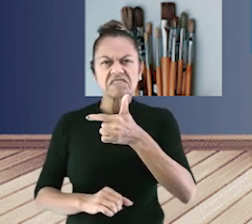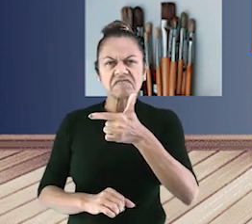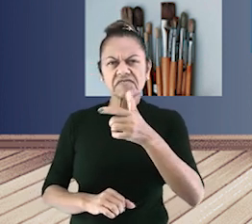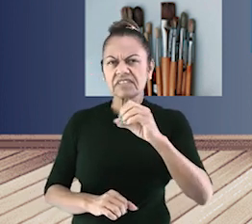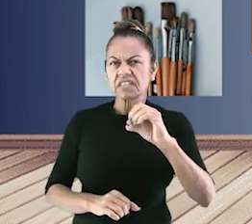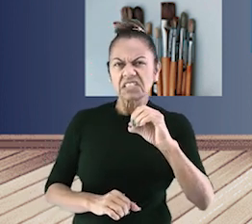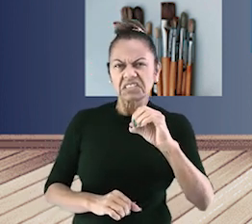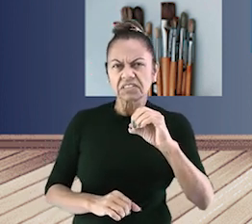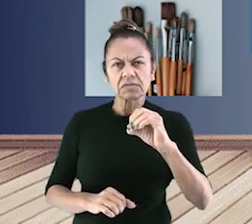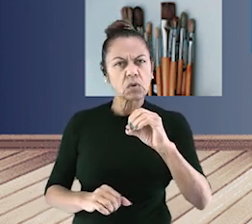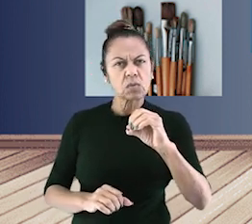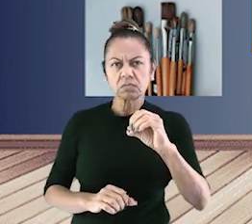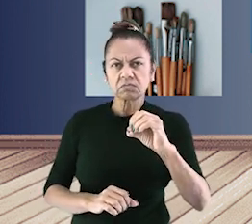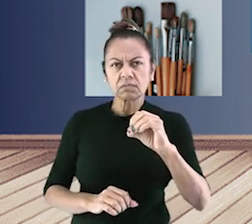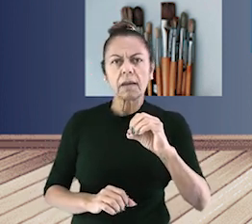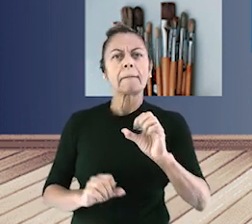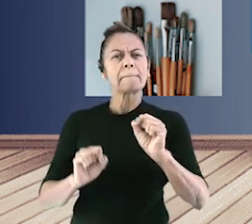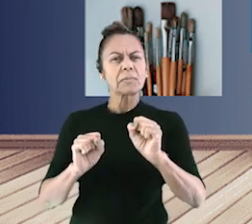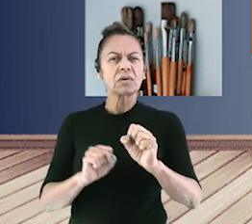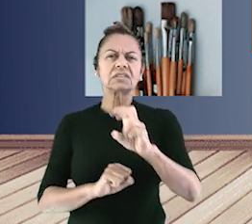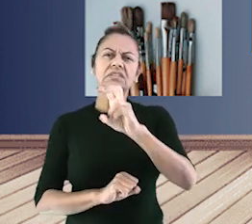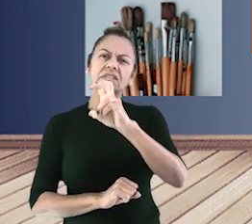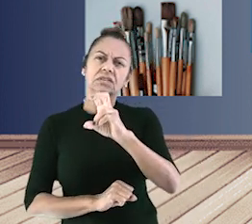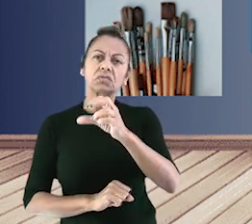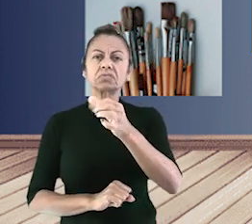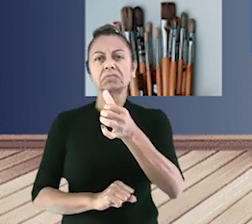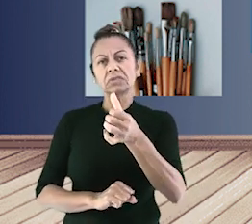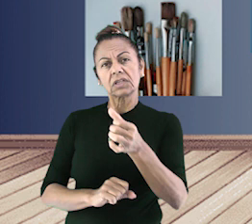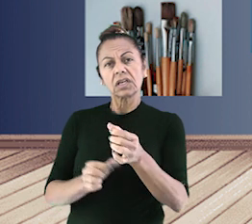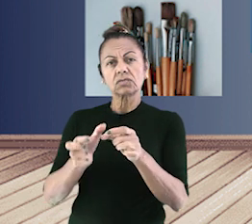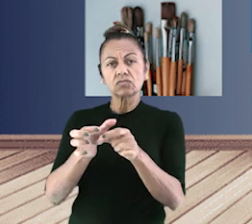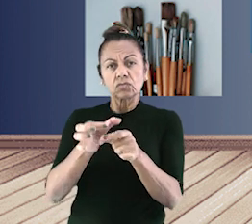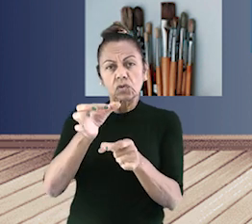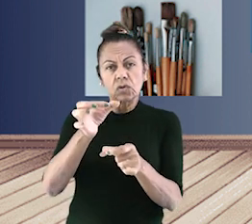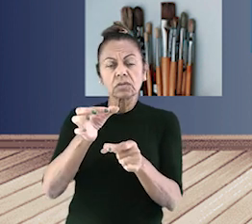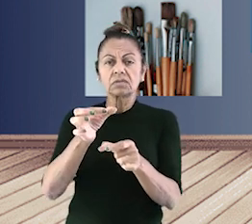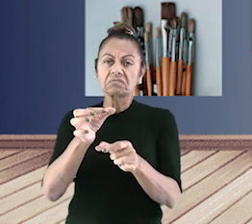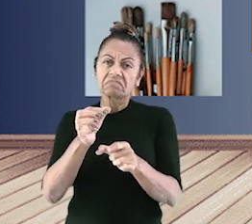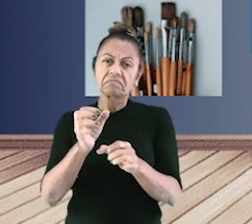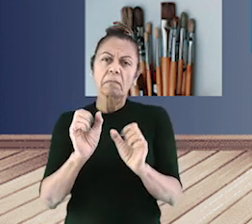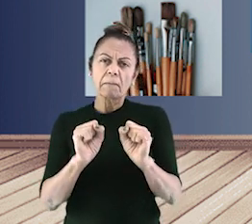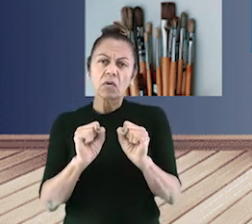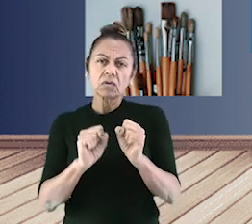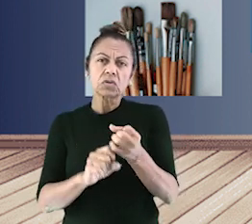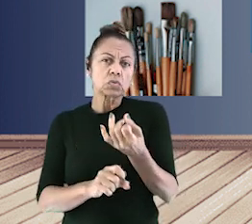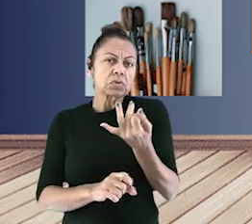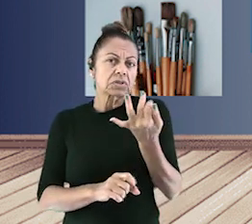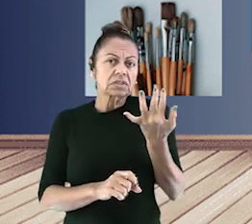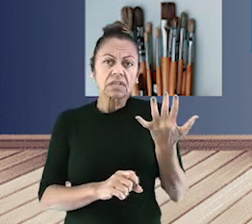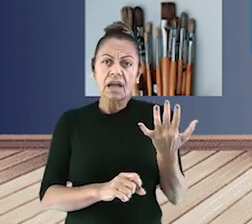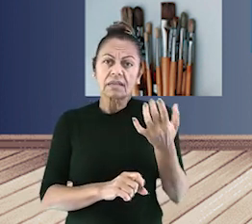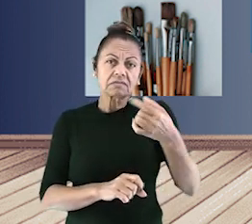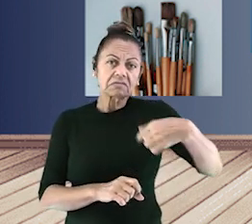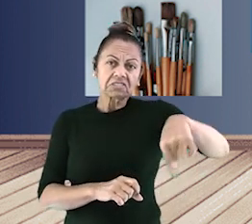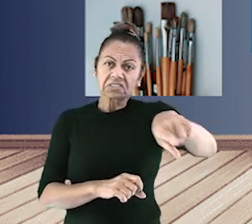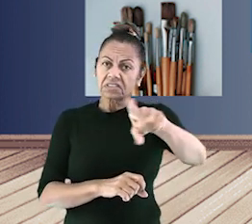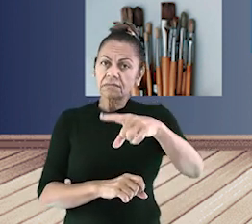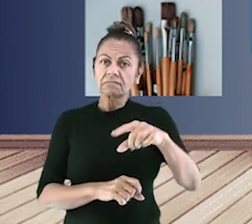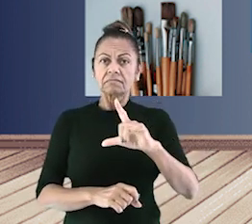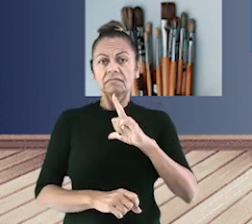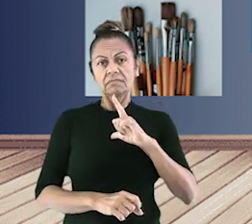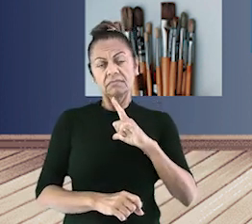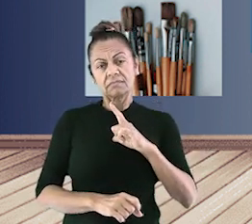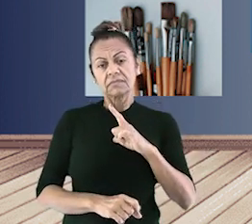problema, pode ser 5, 6 ou 7, ou melhor, a quantidade que você